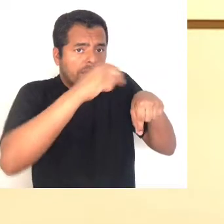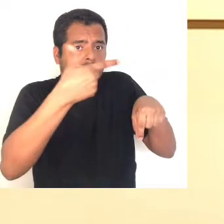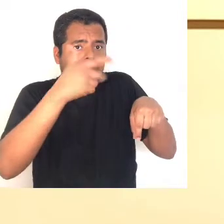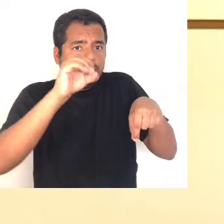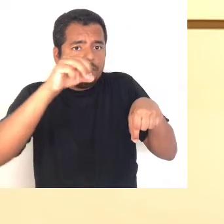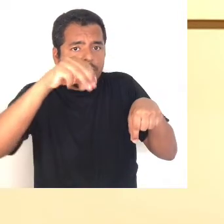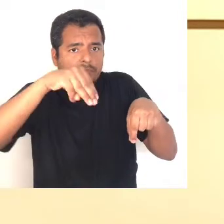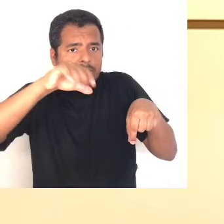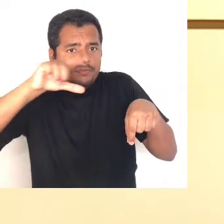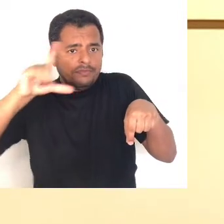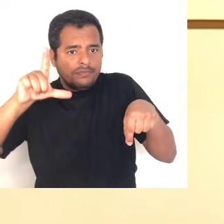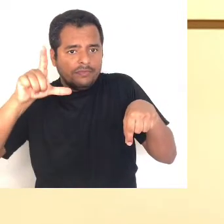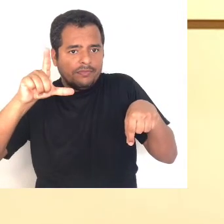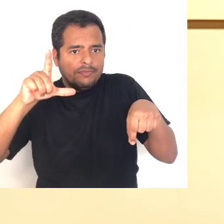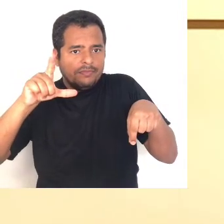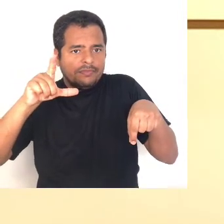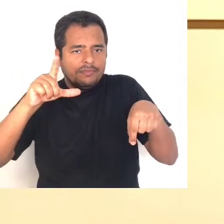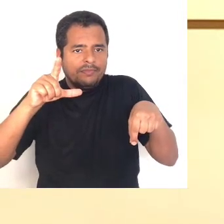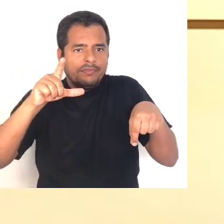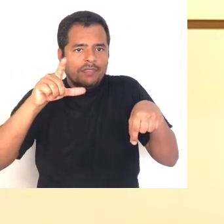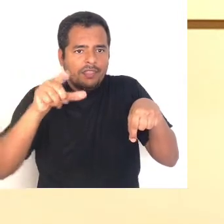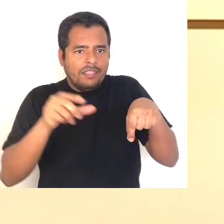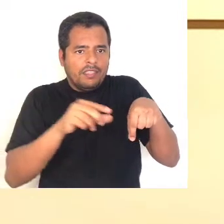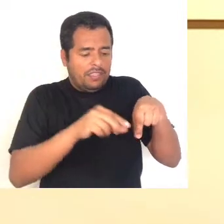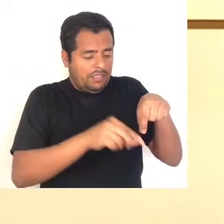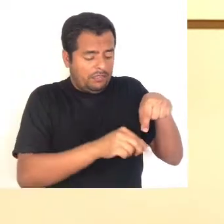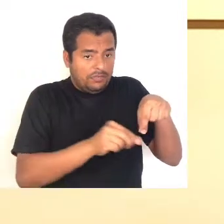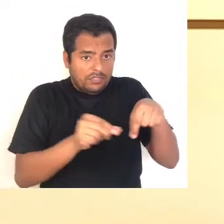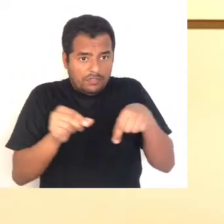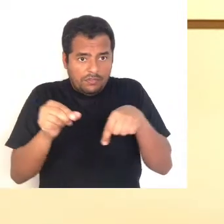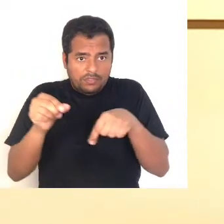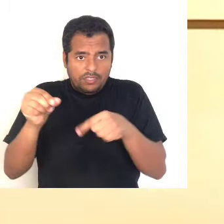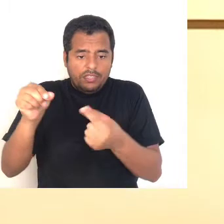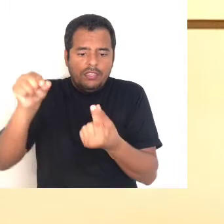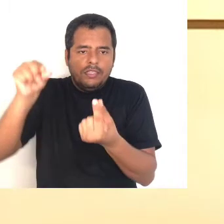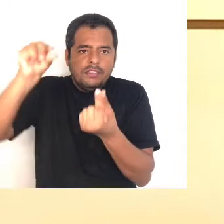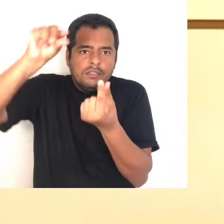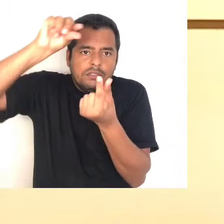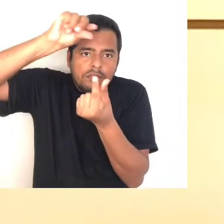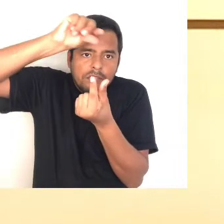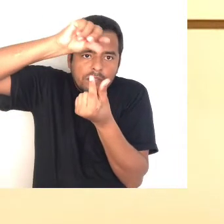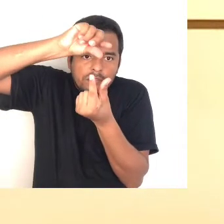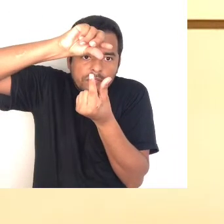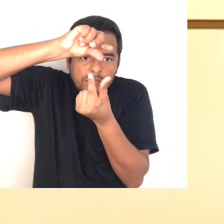coloco aqui 20 ml, ok? E você vem aqui, ó,